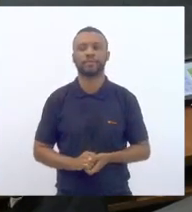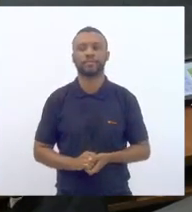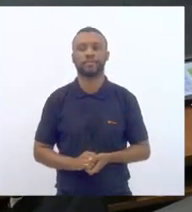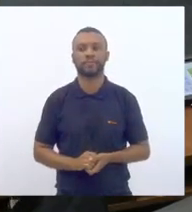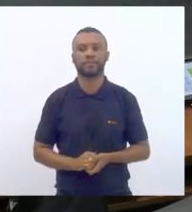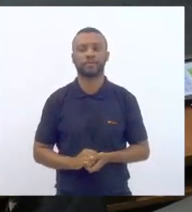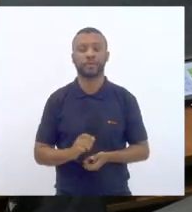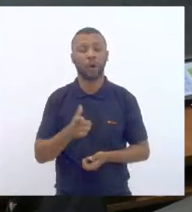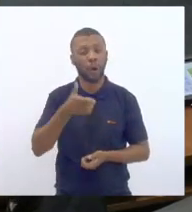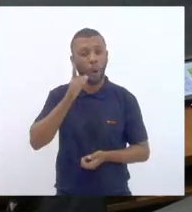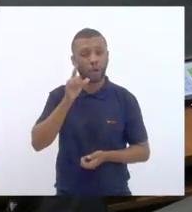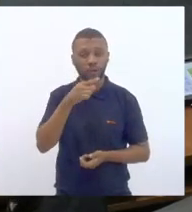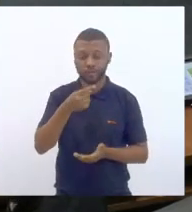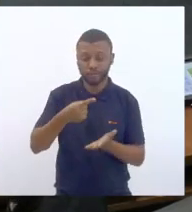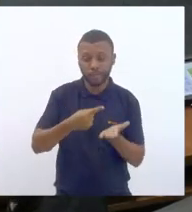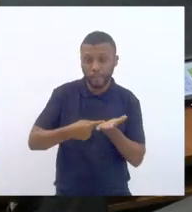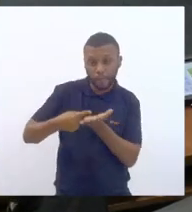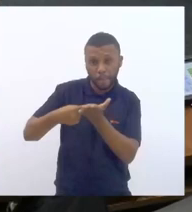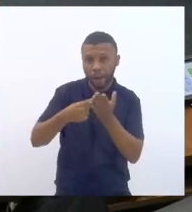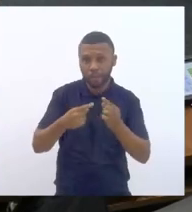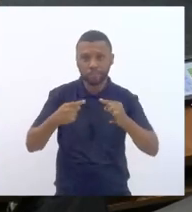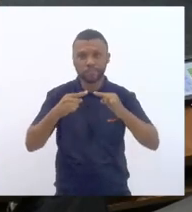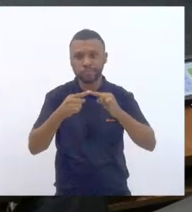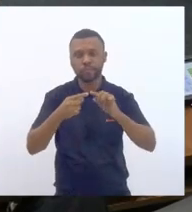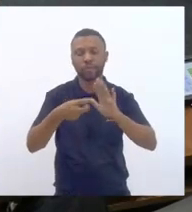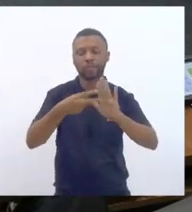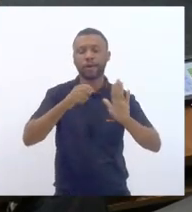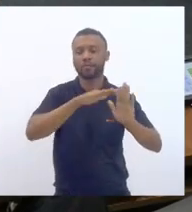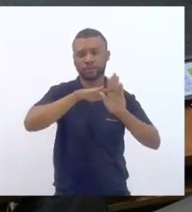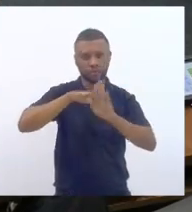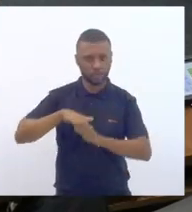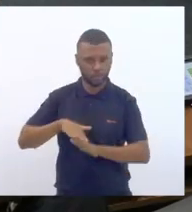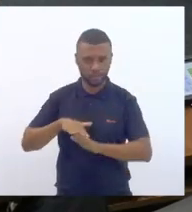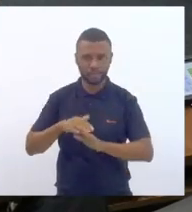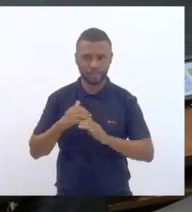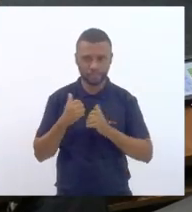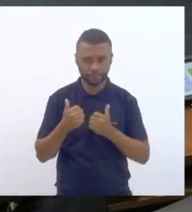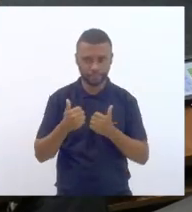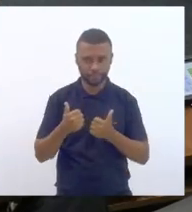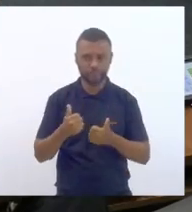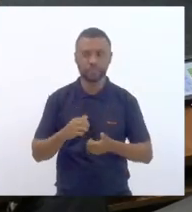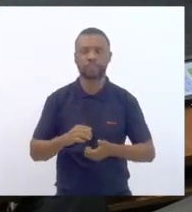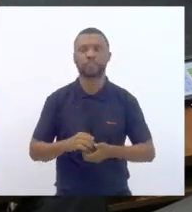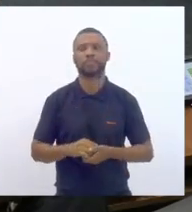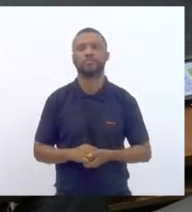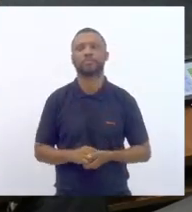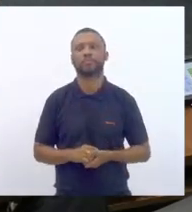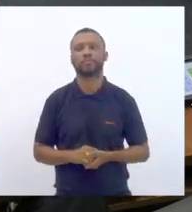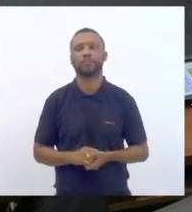Nós acordamos ontem para derrubada. Tá? Então. Aqui é COI.